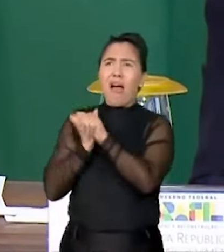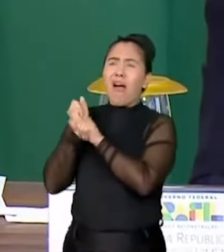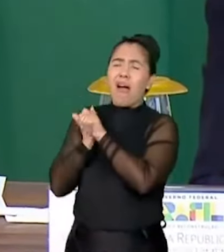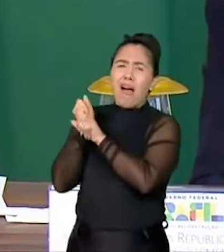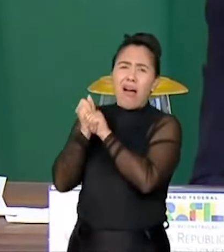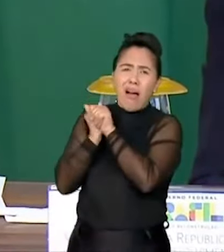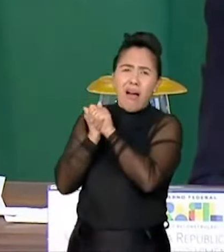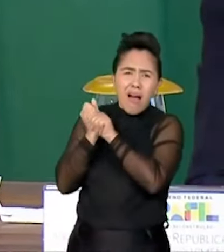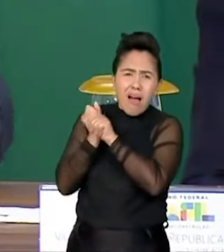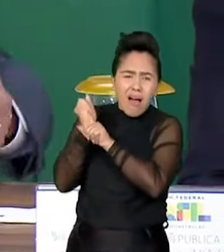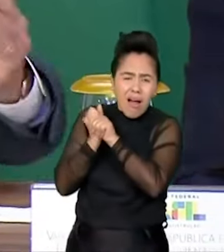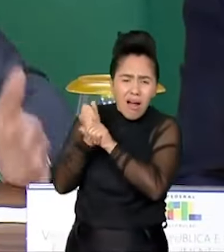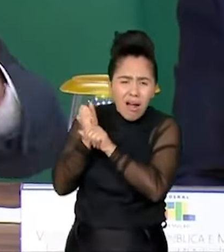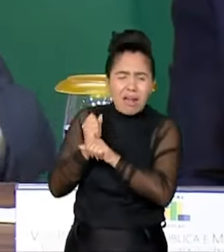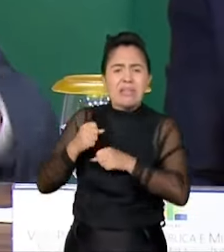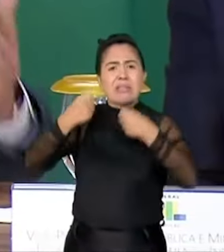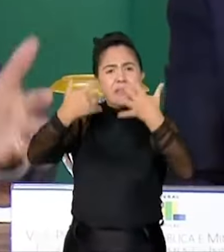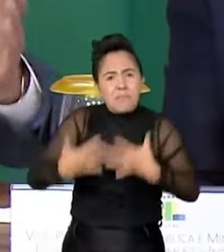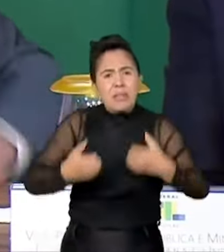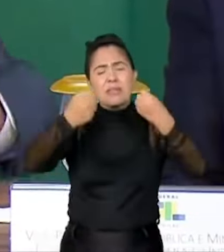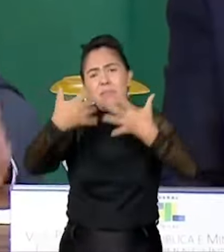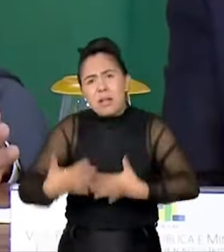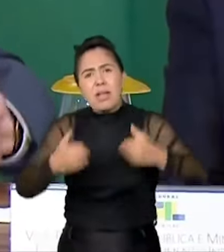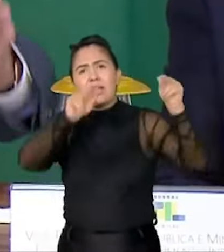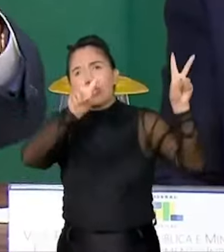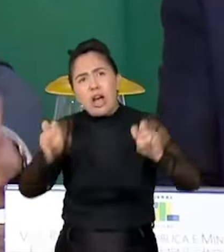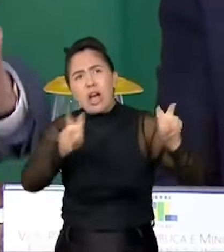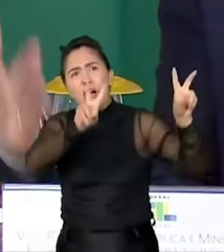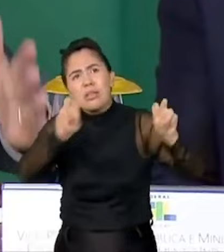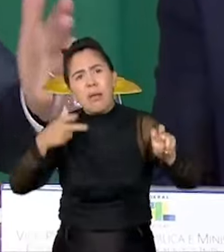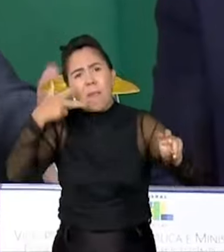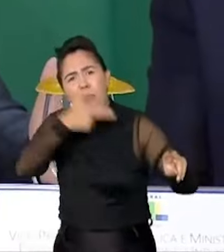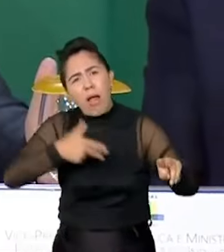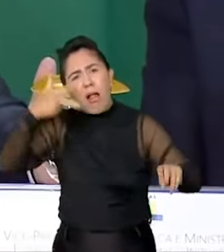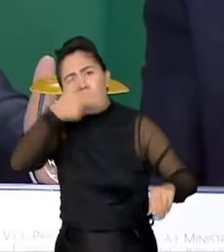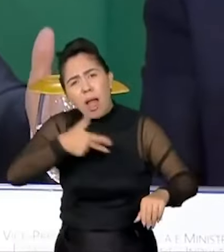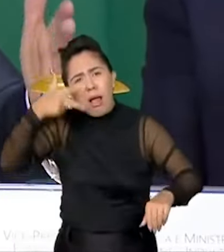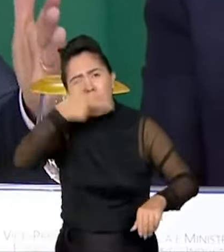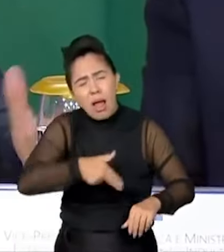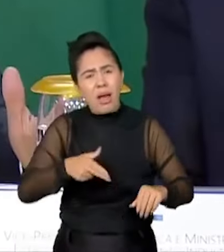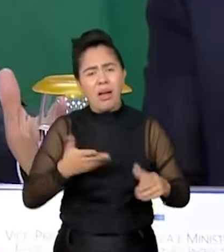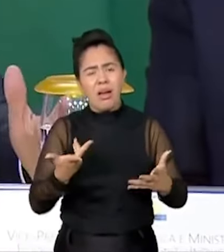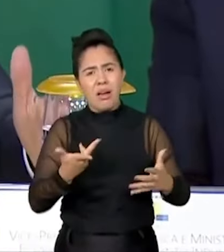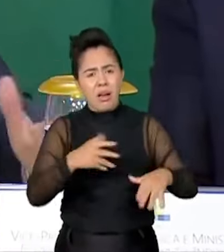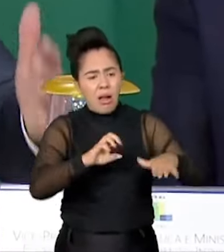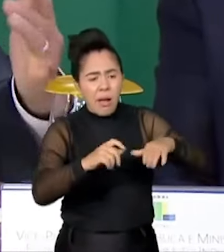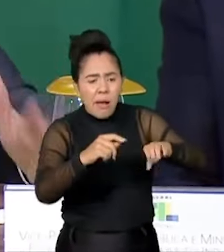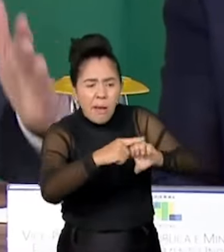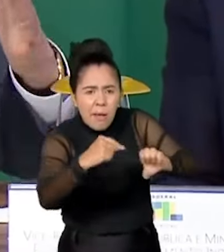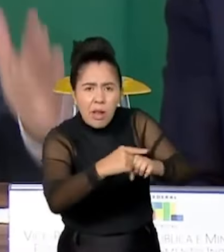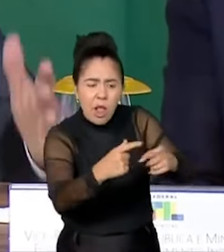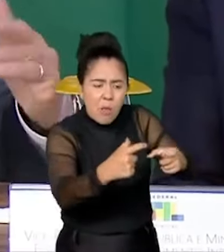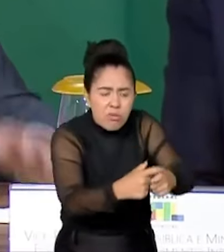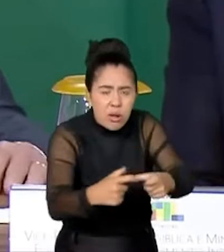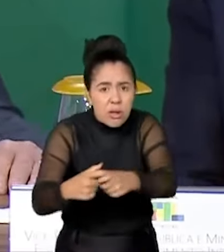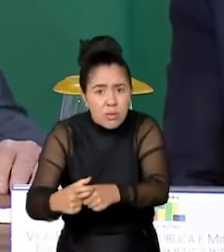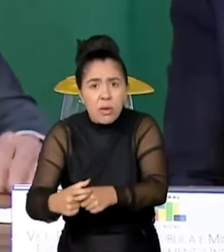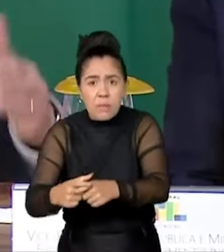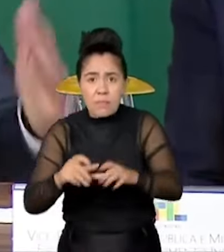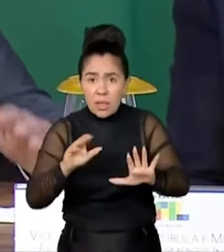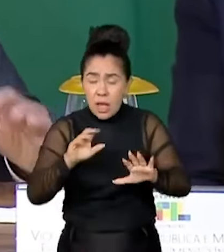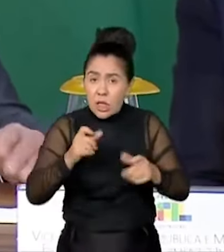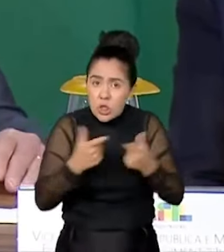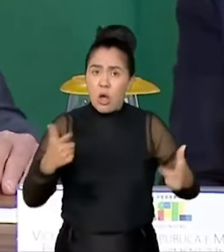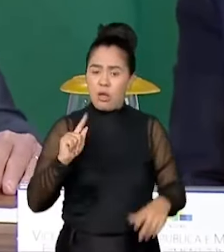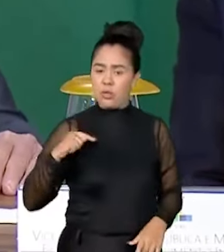tanto tempo nesse país, se falando de pequena e média empresa, se não fôssemos nós, não tinha a Lei Geral da Micro e Pequena